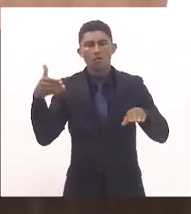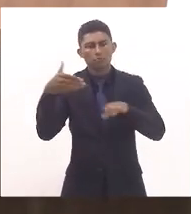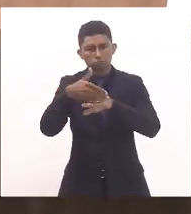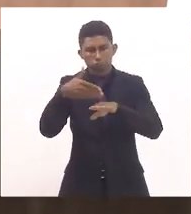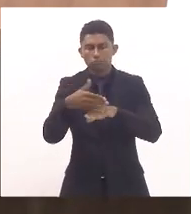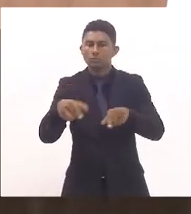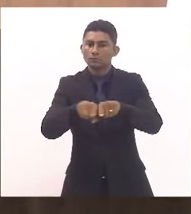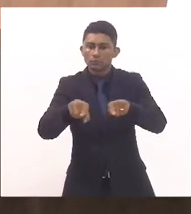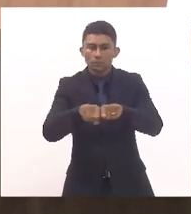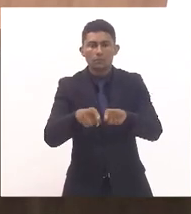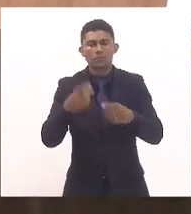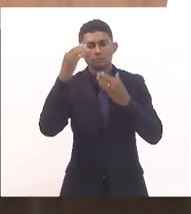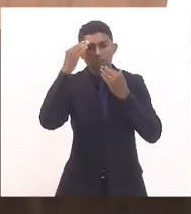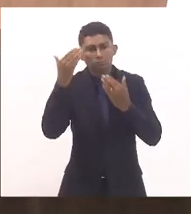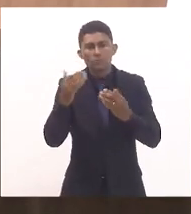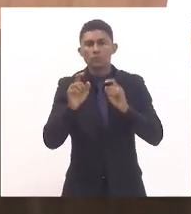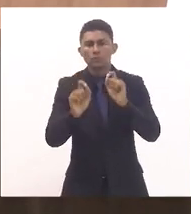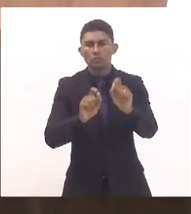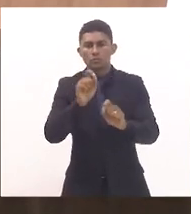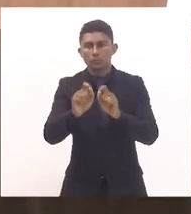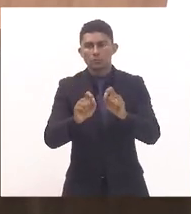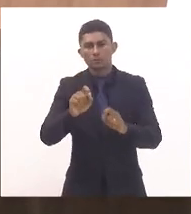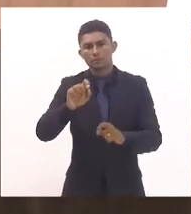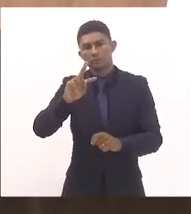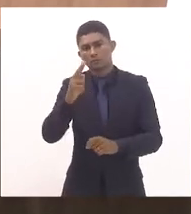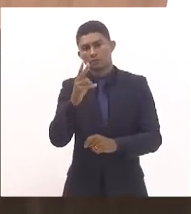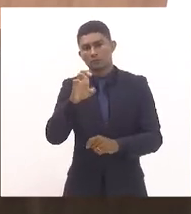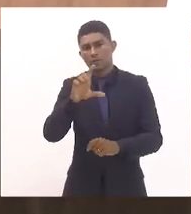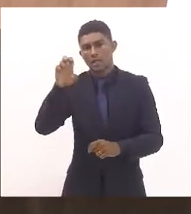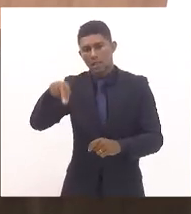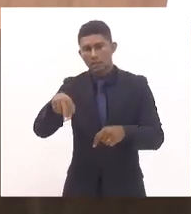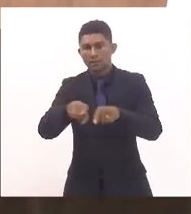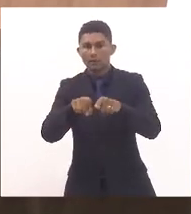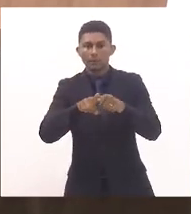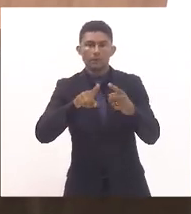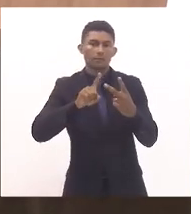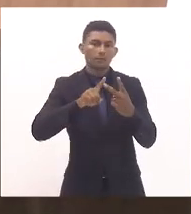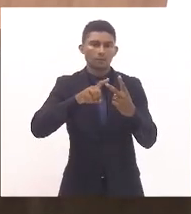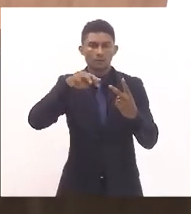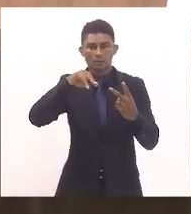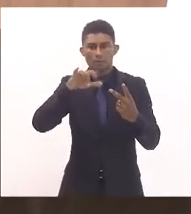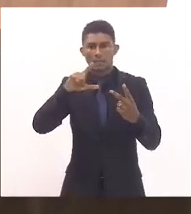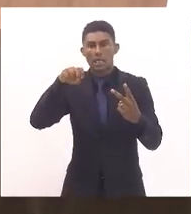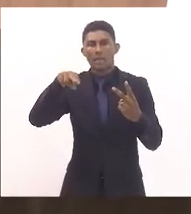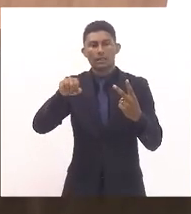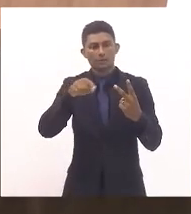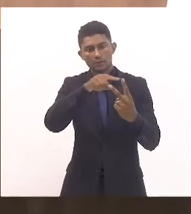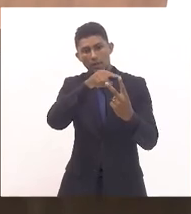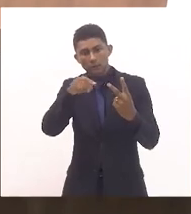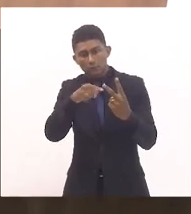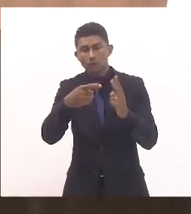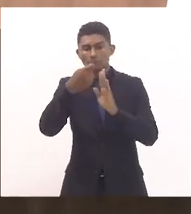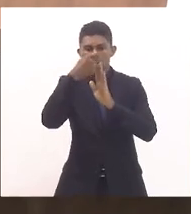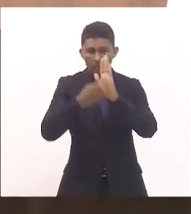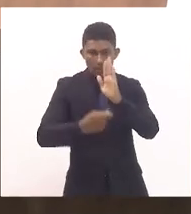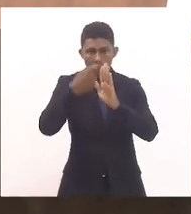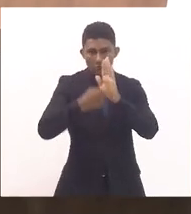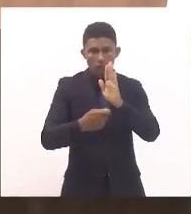parabenizar e agradecer muito a participação da Ellen e da Milena na elaboração do texto final dessa